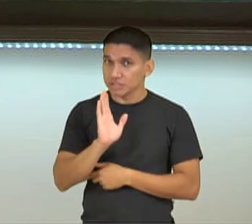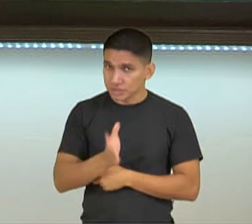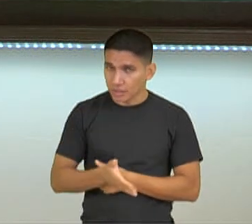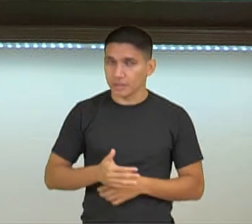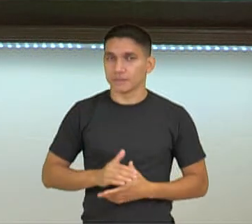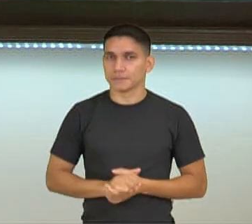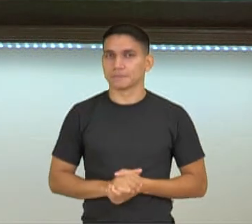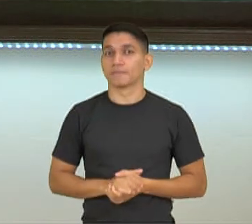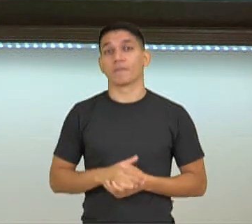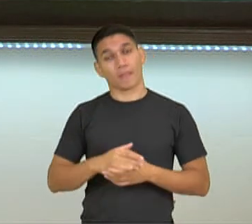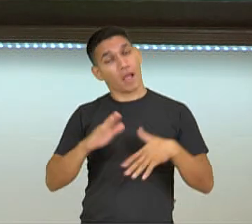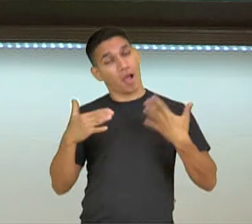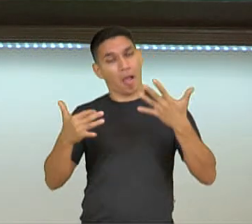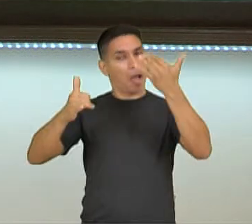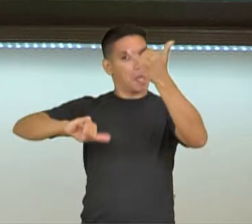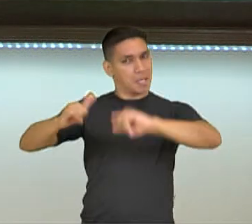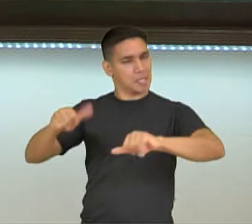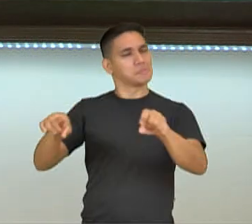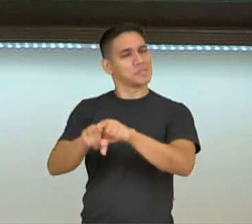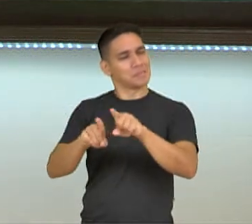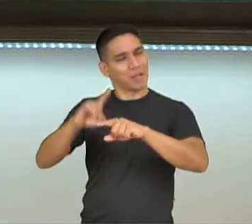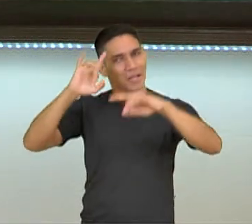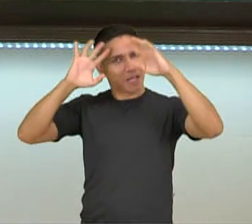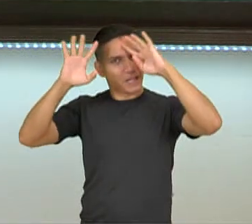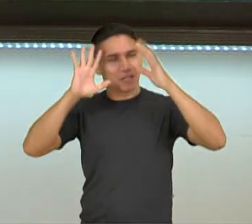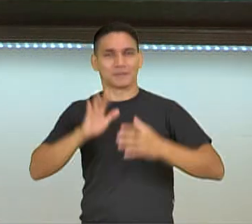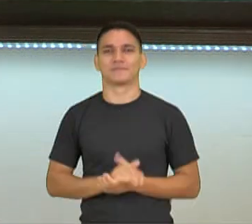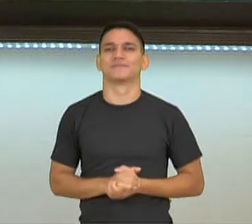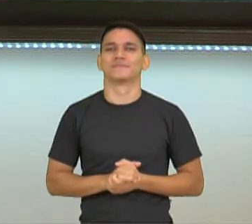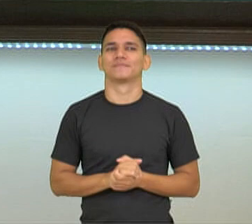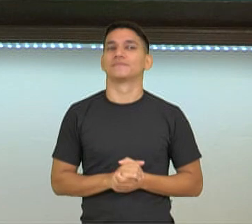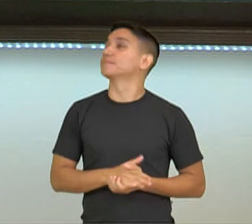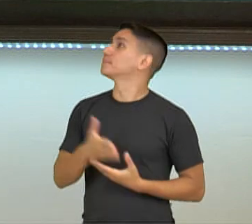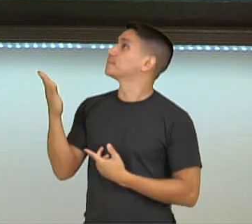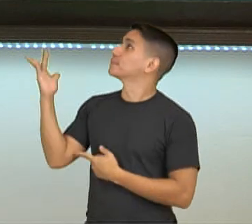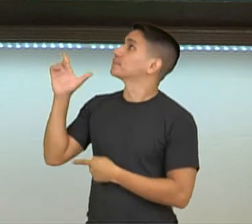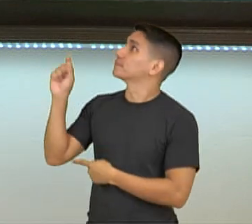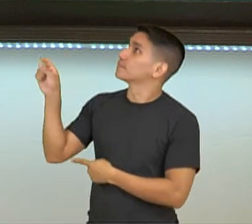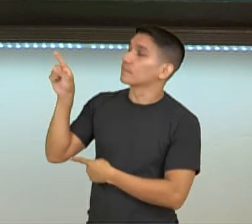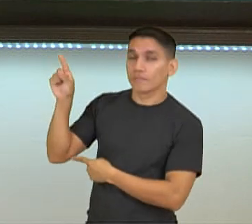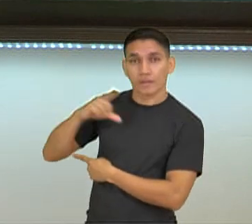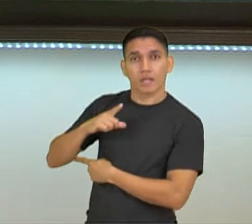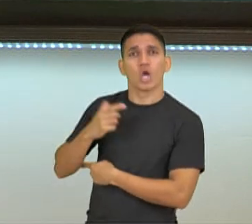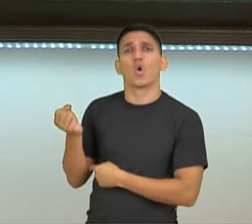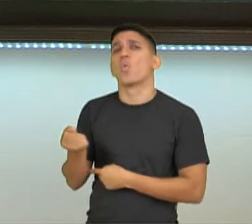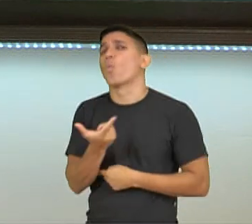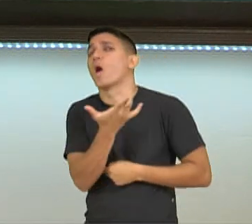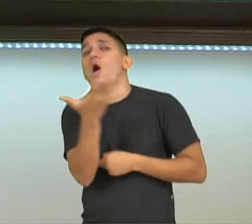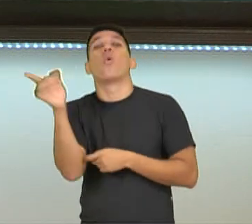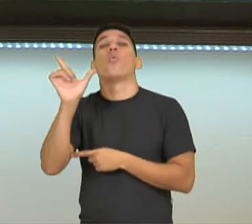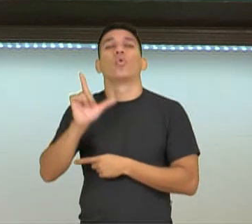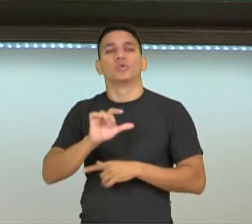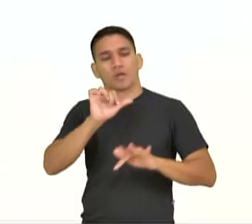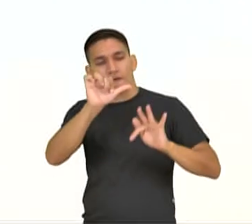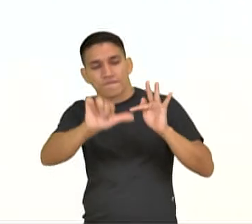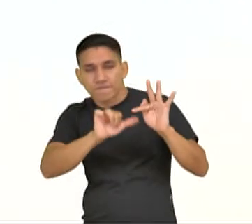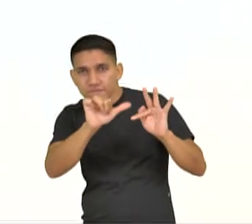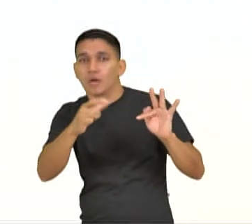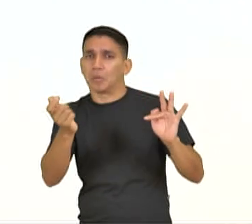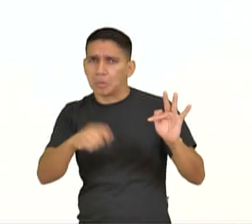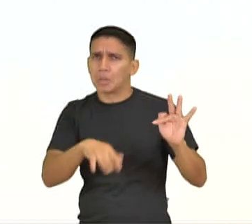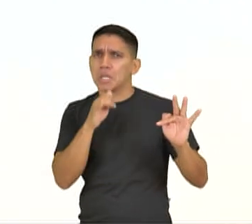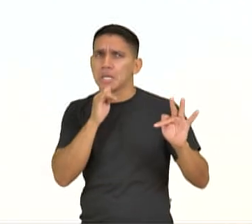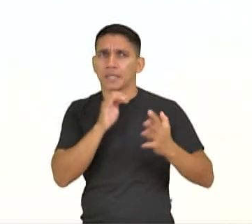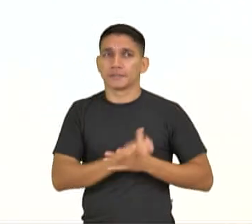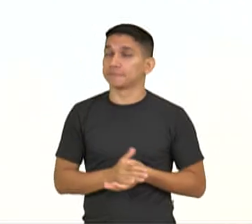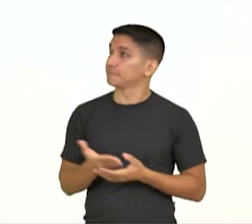só, química é reflexão, hein? Vamos lá? E ainda, quais outros fenômenos físicos a gente tem como exemplo? Olha